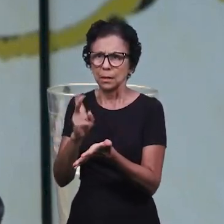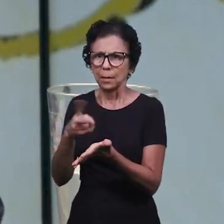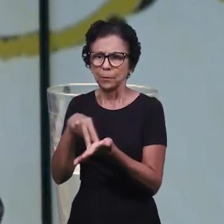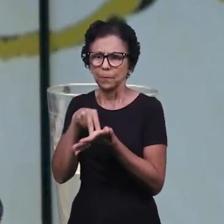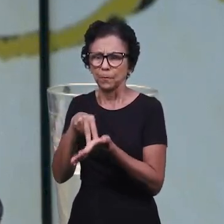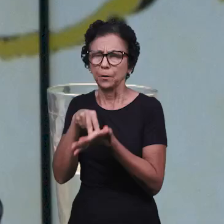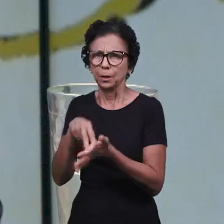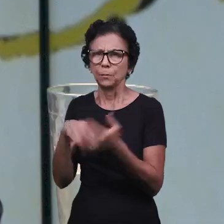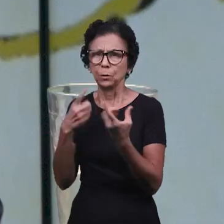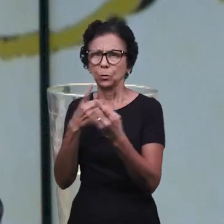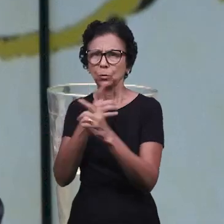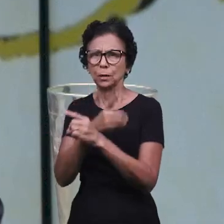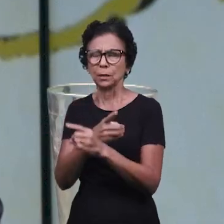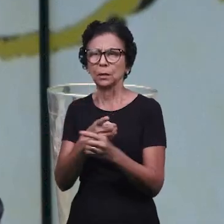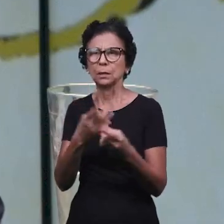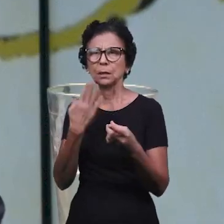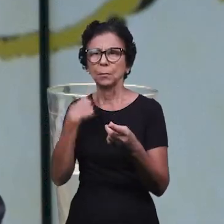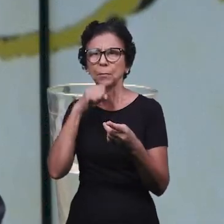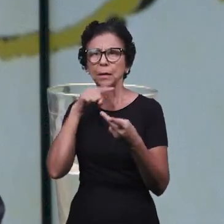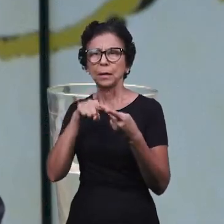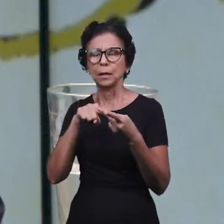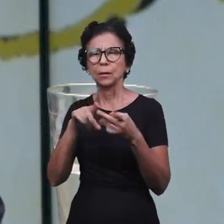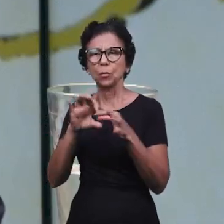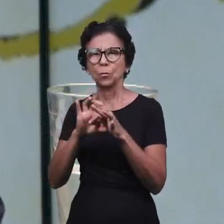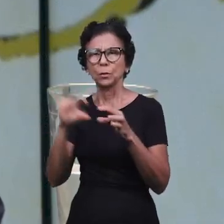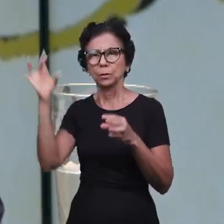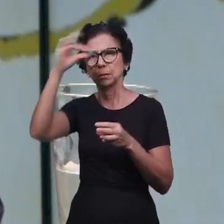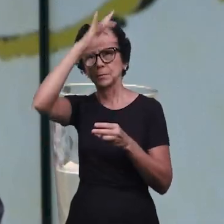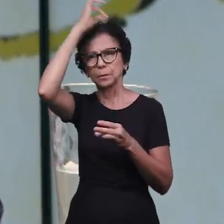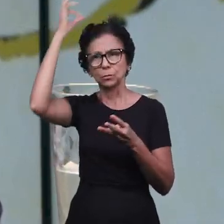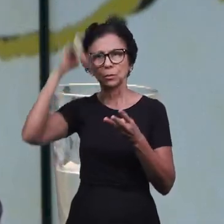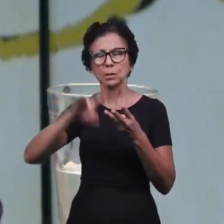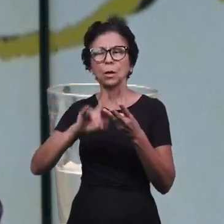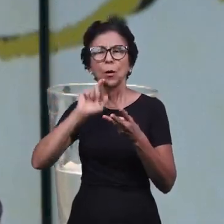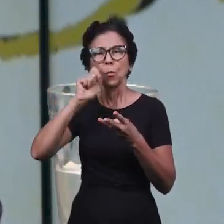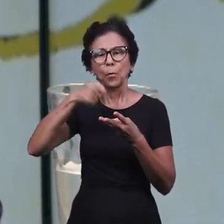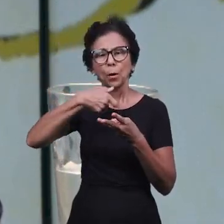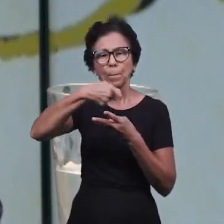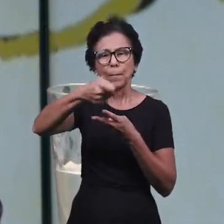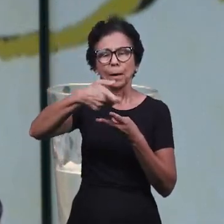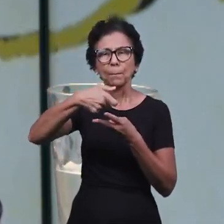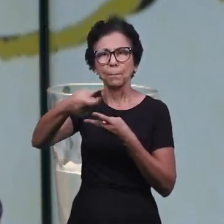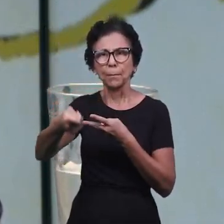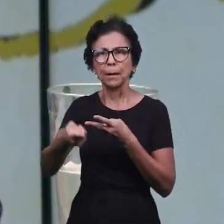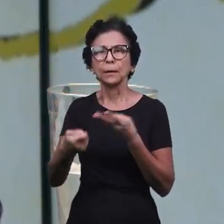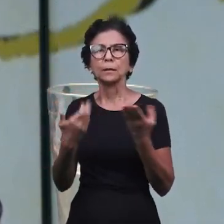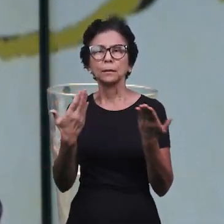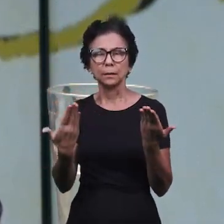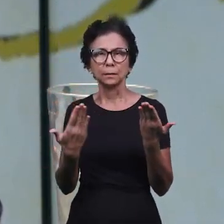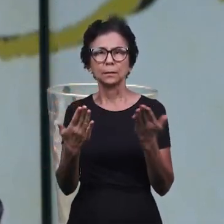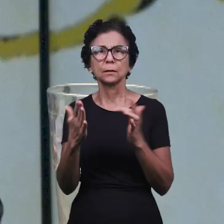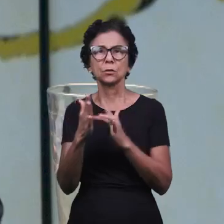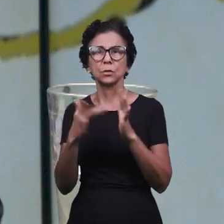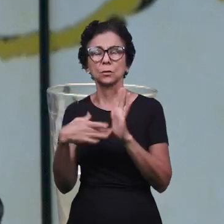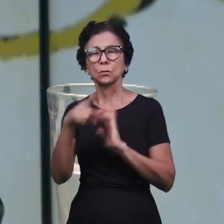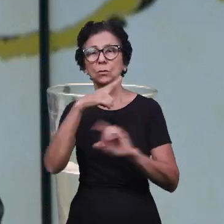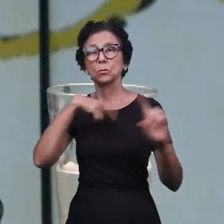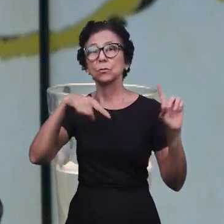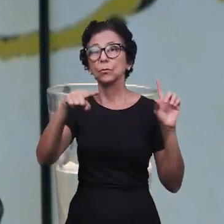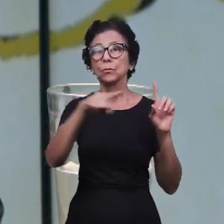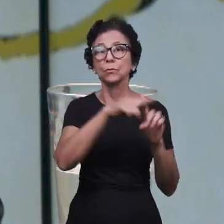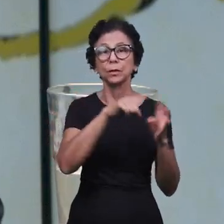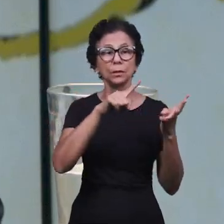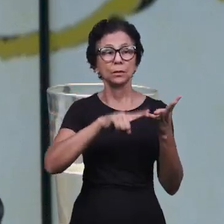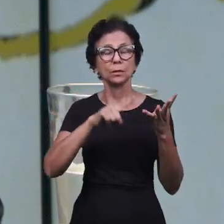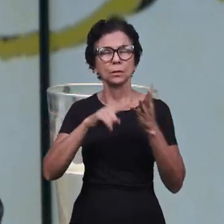né? Que é Jesus, o Filho, e nas orações, que é a condição da igreja, a igreja que ora, a igreja que busca o Senhor. Né? Então foi